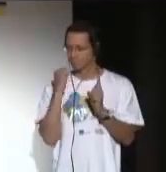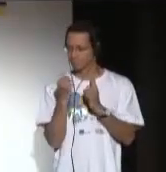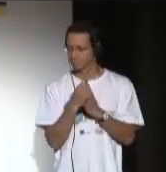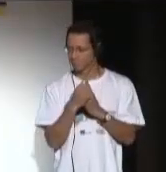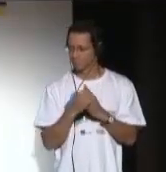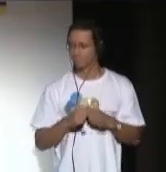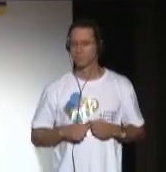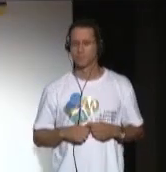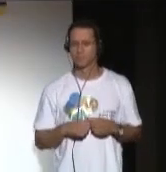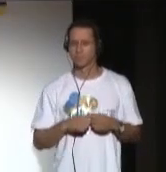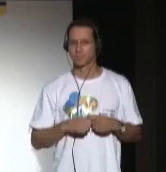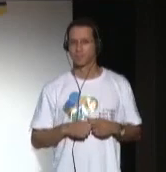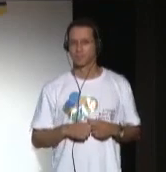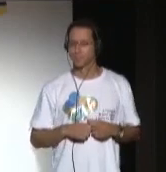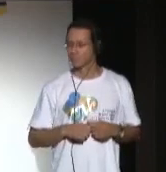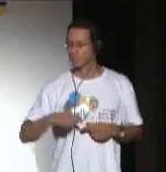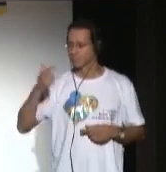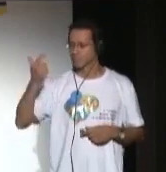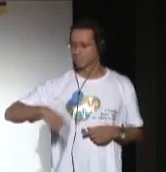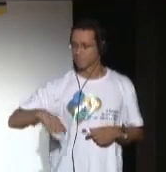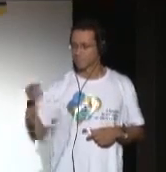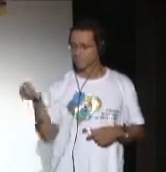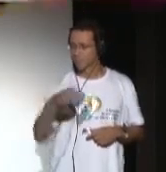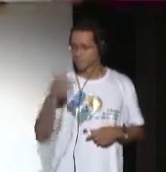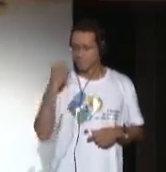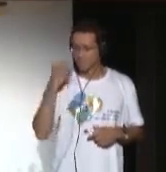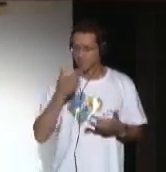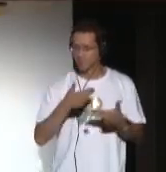social. Ah, tem mais coisa nova aqui, ó.